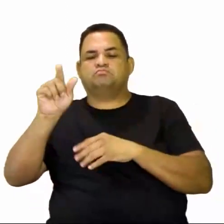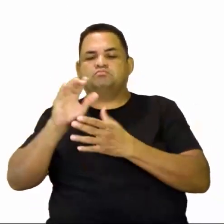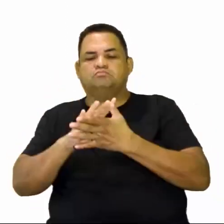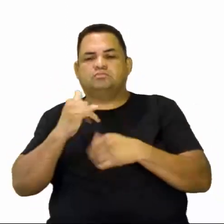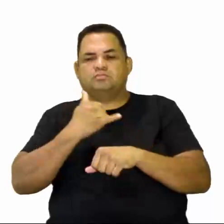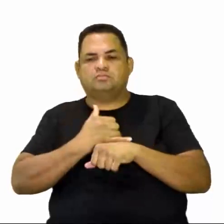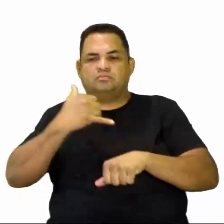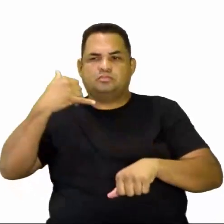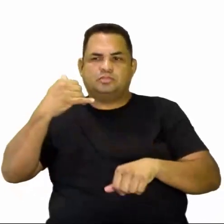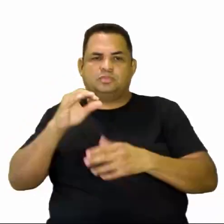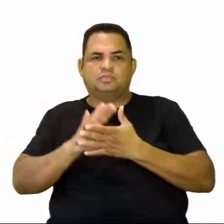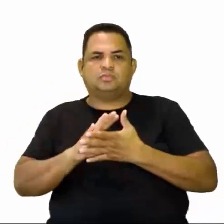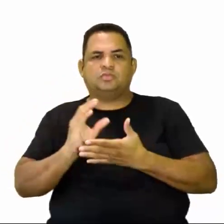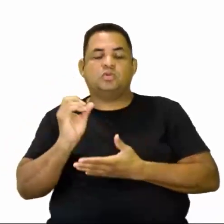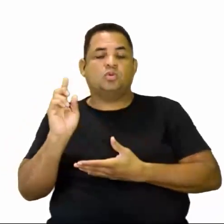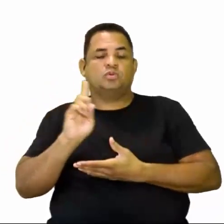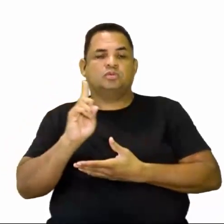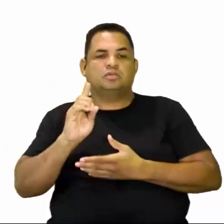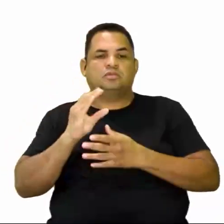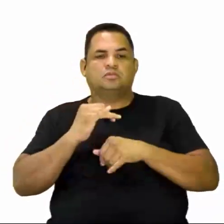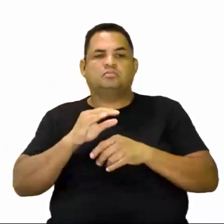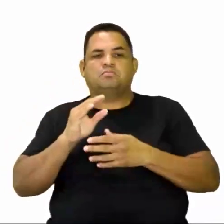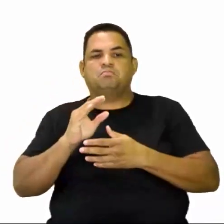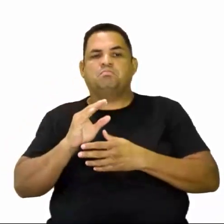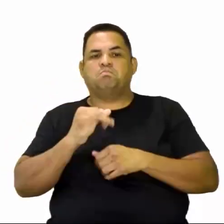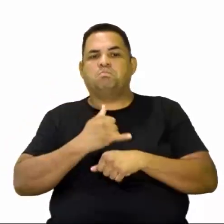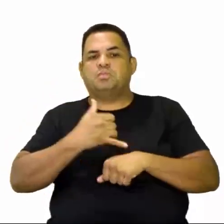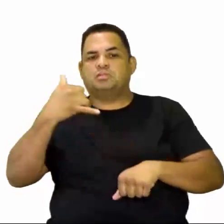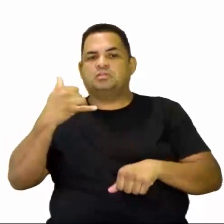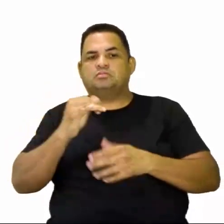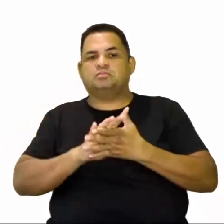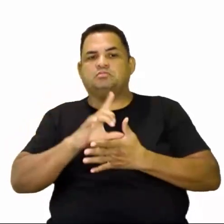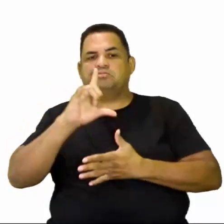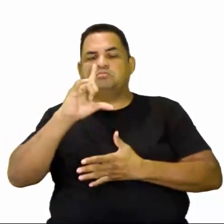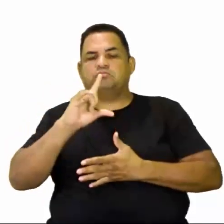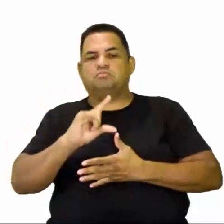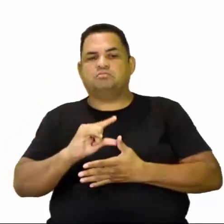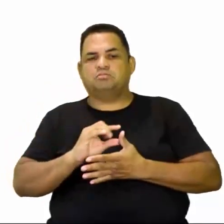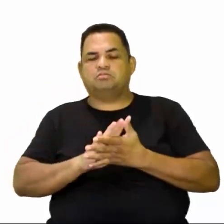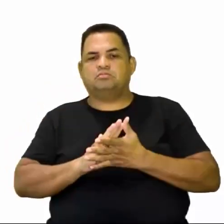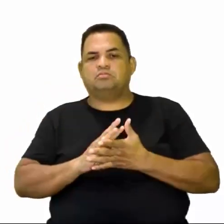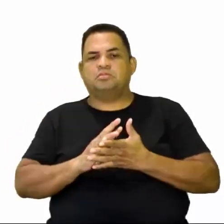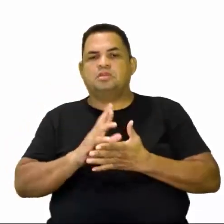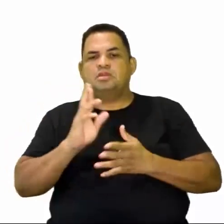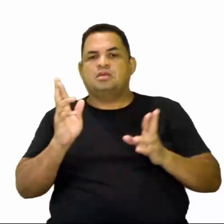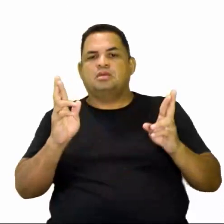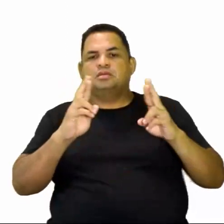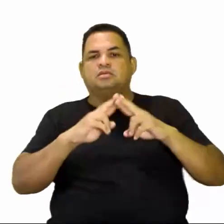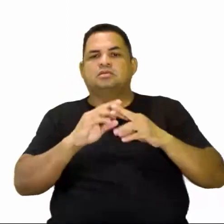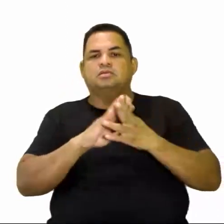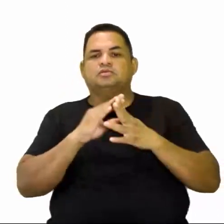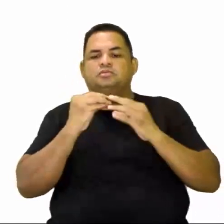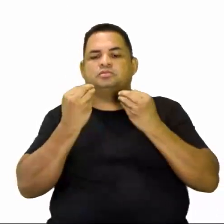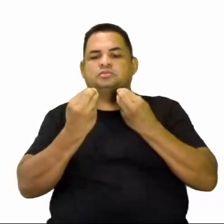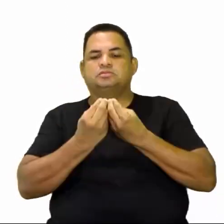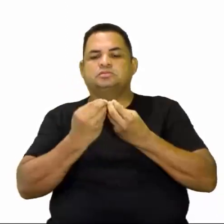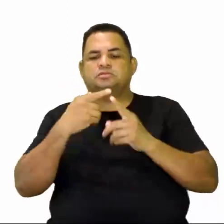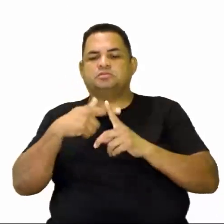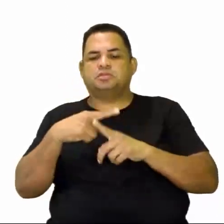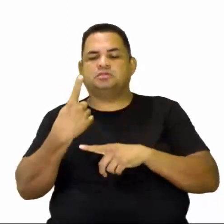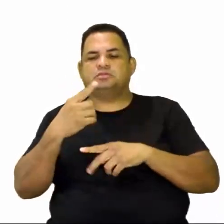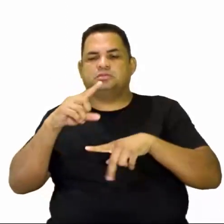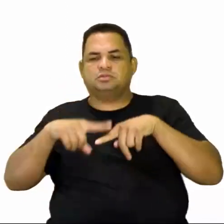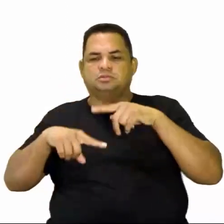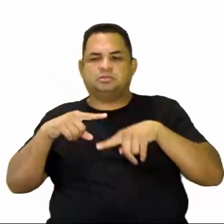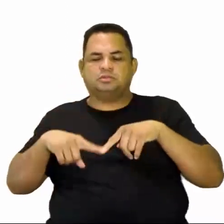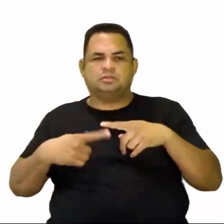outro metal, ou a metal menos reativo que está na substância composta. Sendo assim, para verificarmos